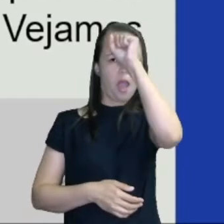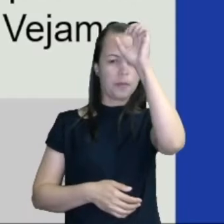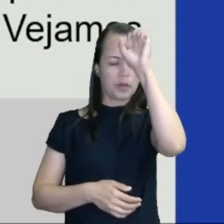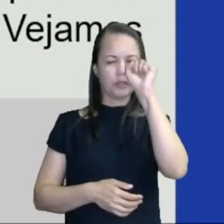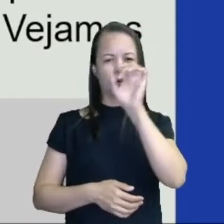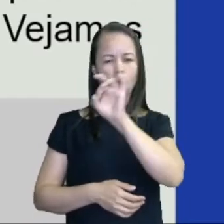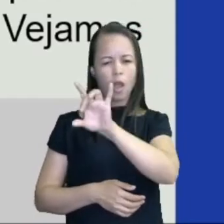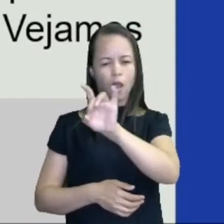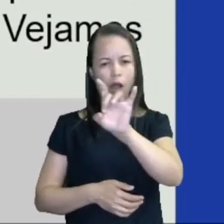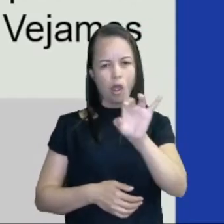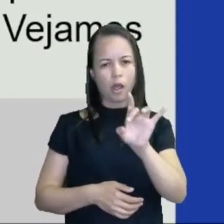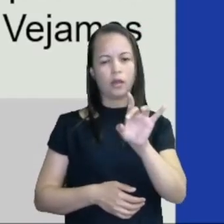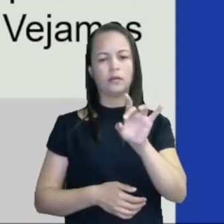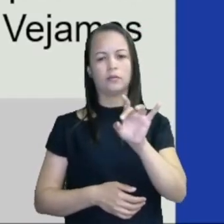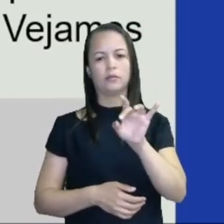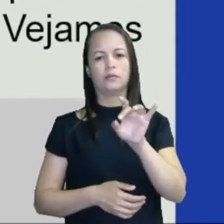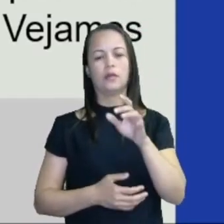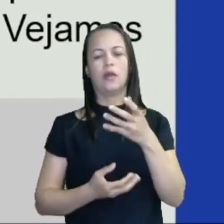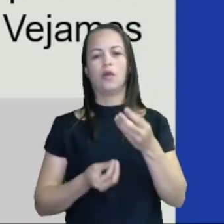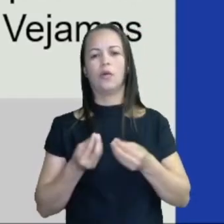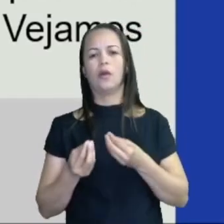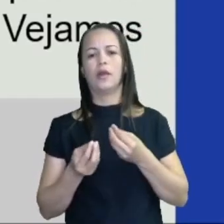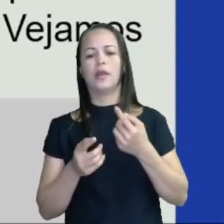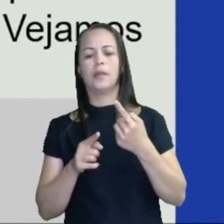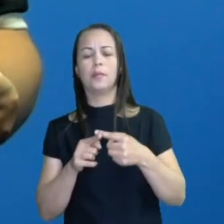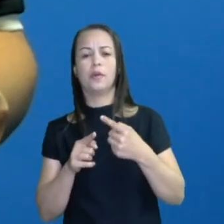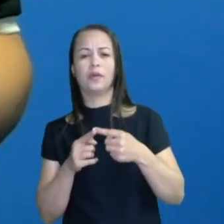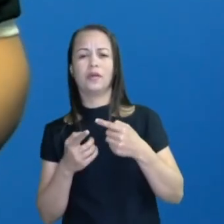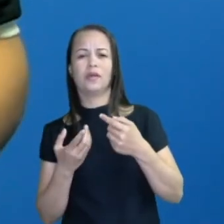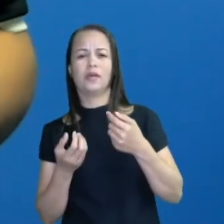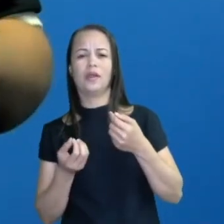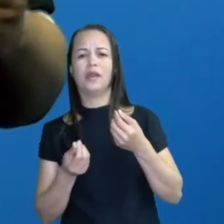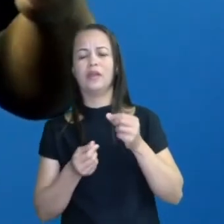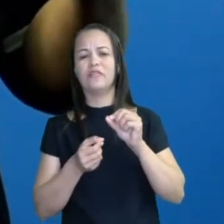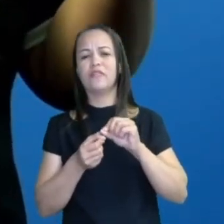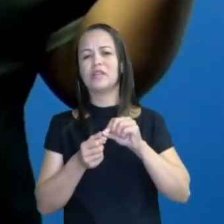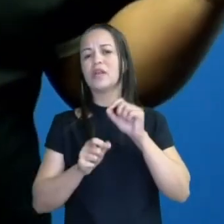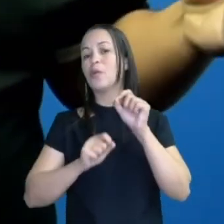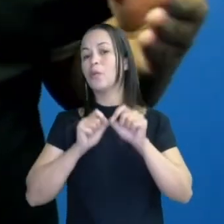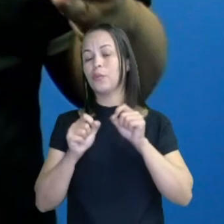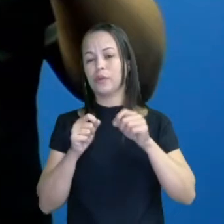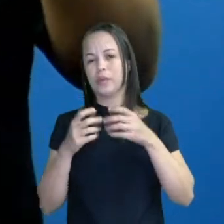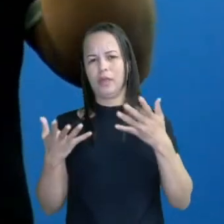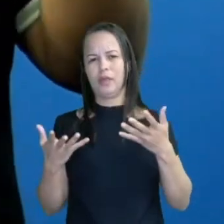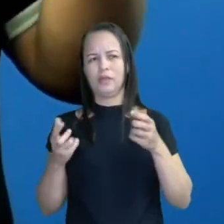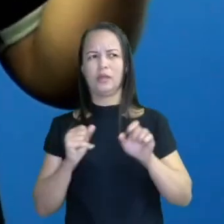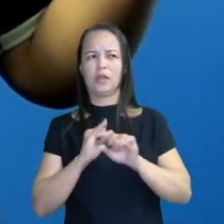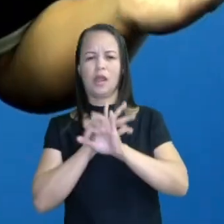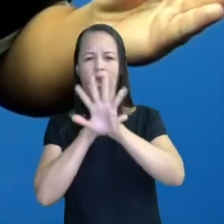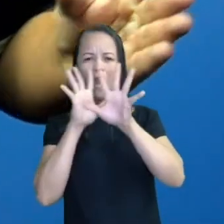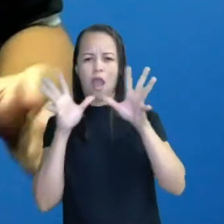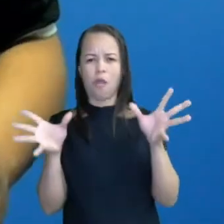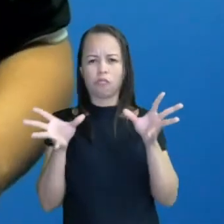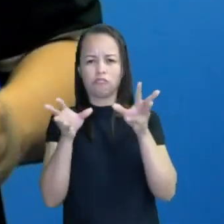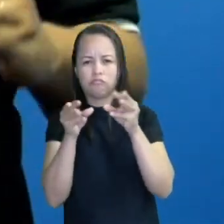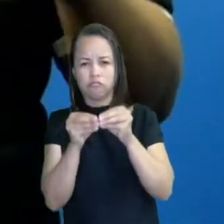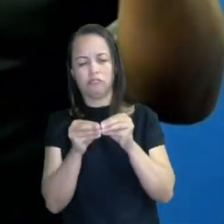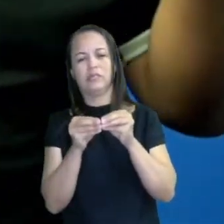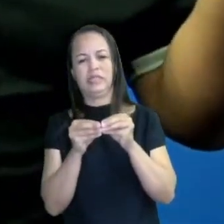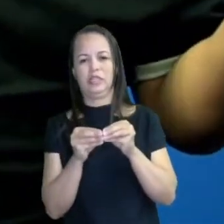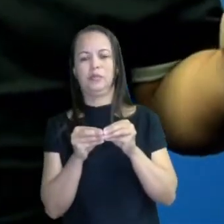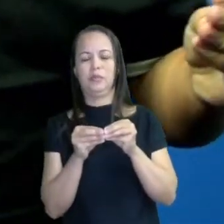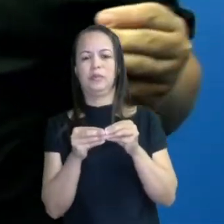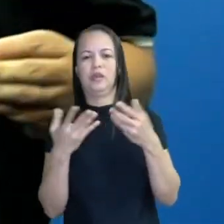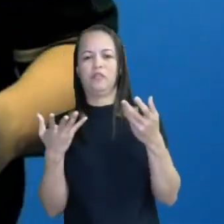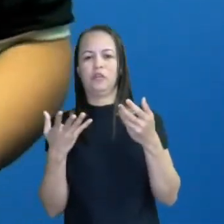um deles e para que eles servem, né? Vamos deixar claro, fazer aquele resumo breve, aquele